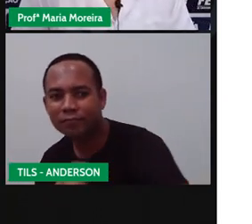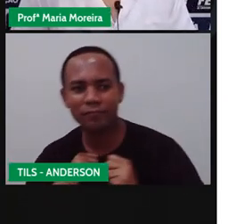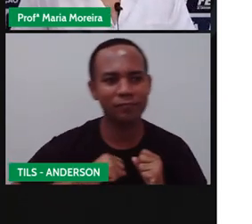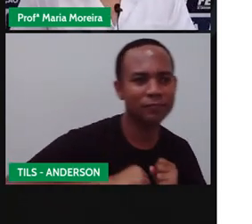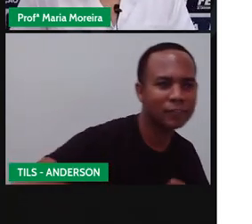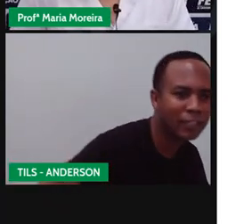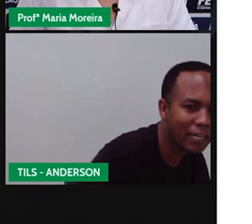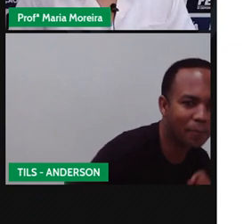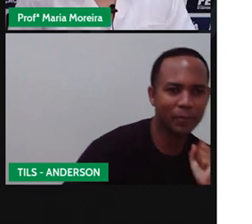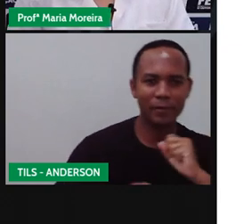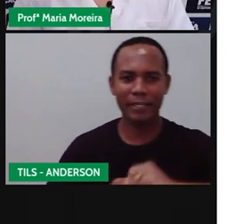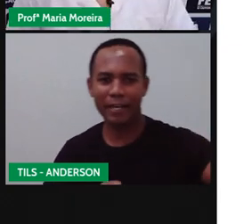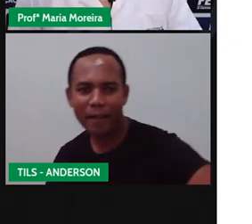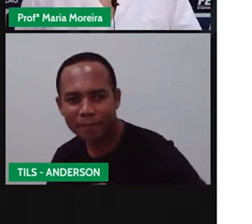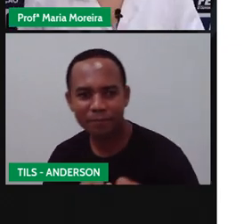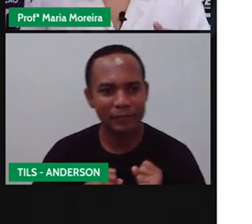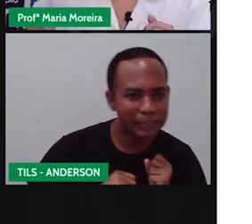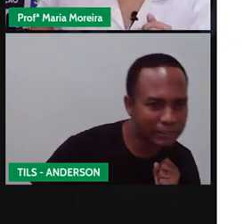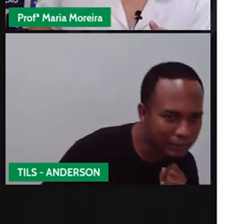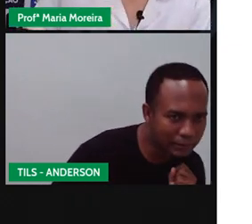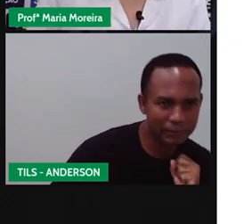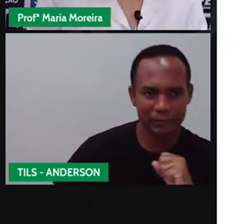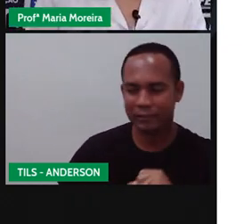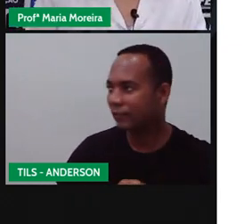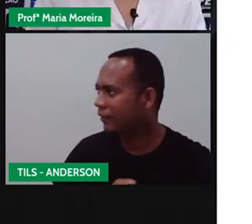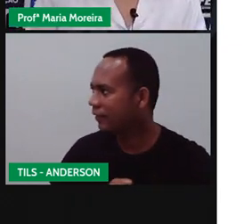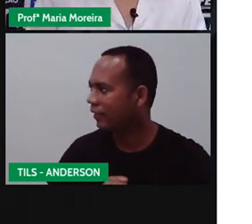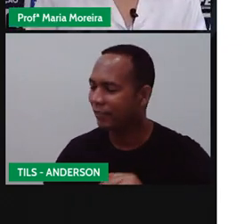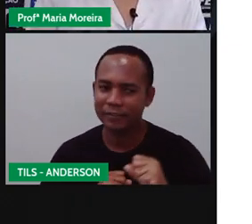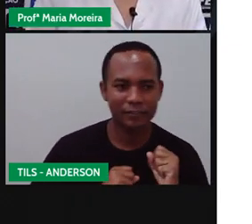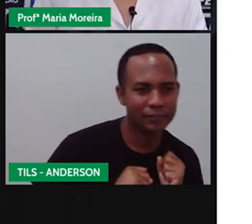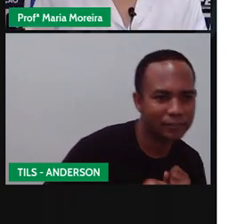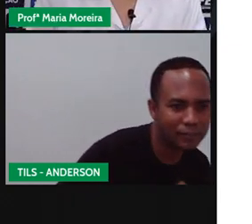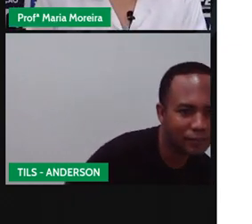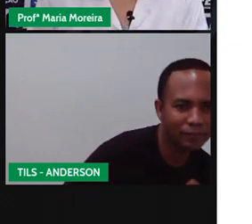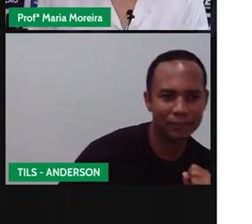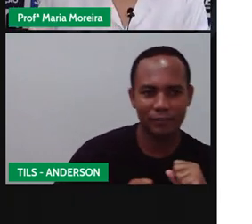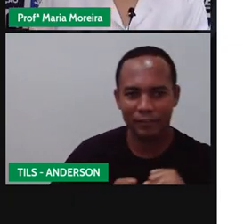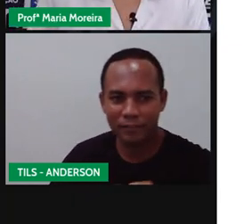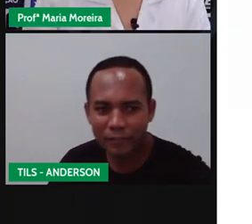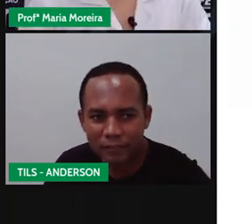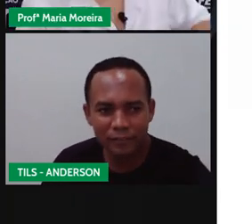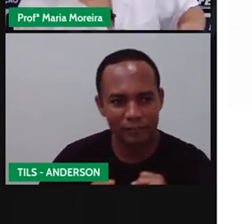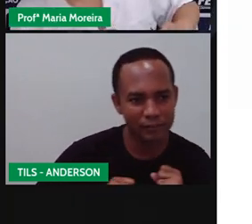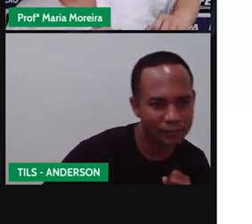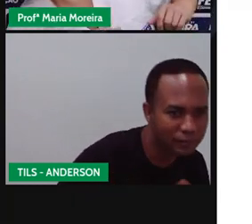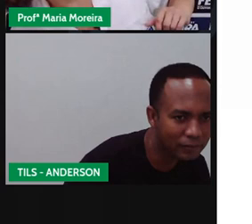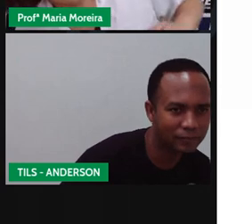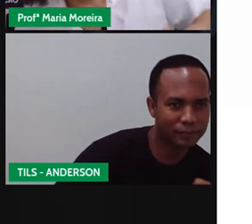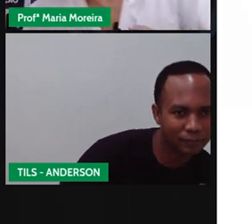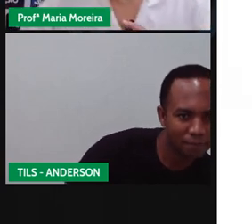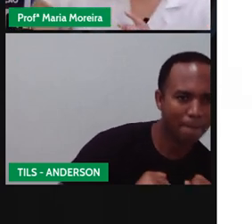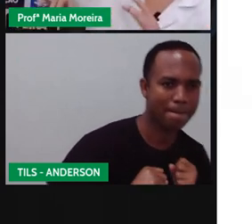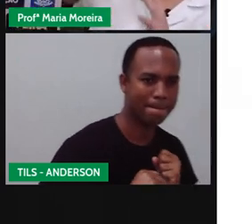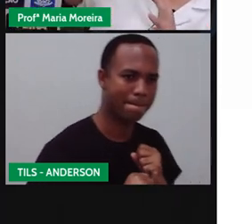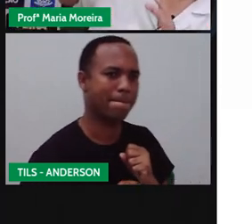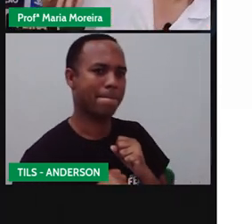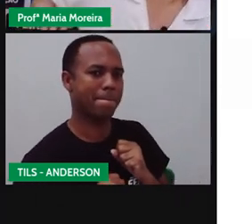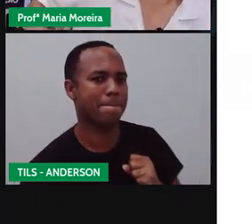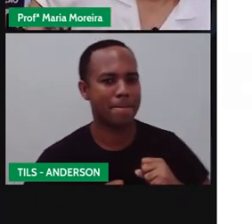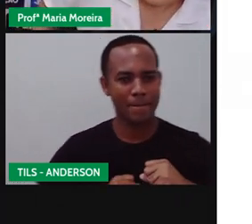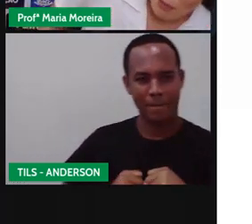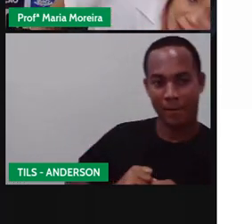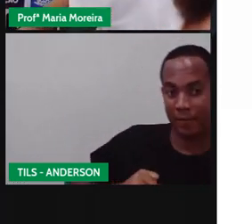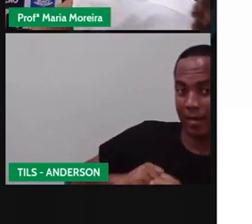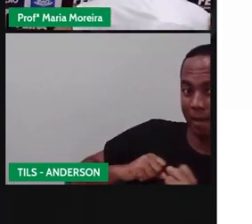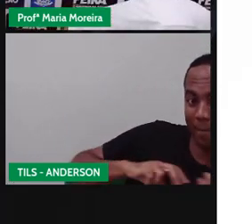Eu vou fazer o quê? Chega. Como é a música de capoeira? Din, din, din, din, din, din, din.